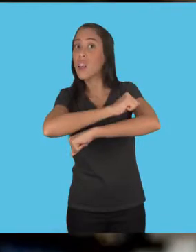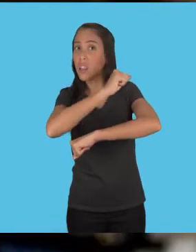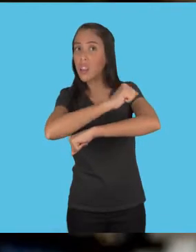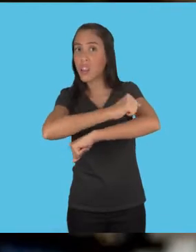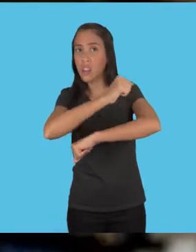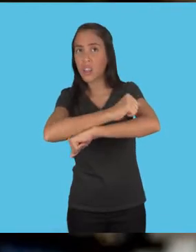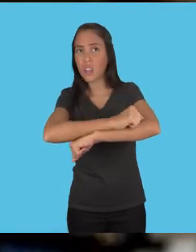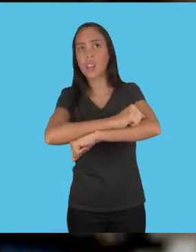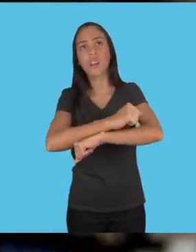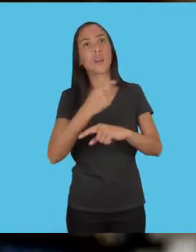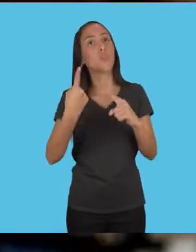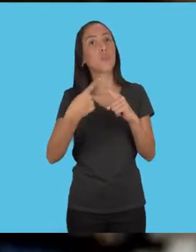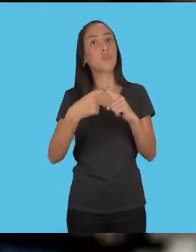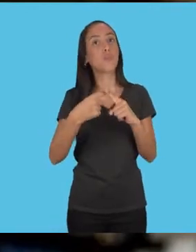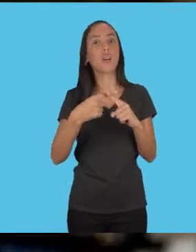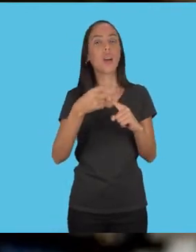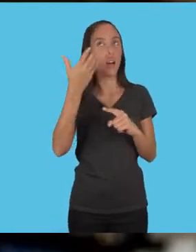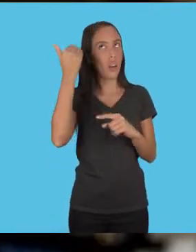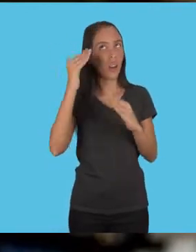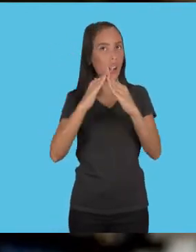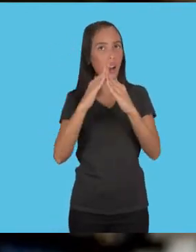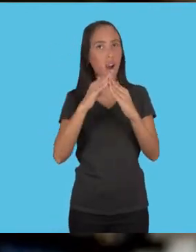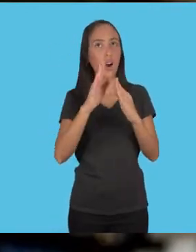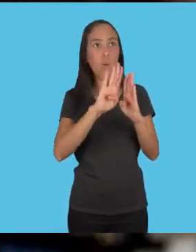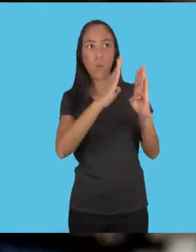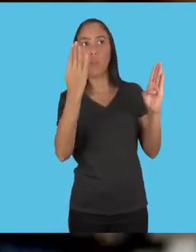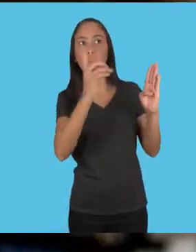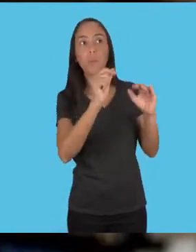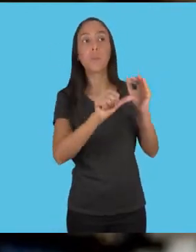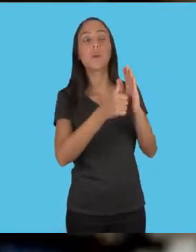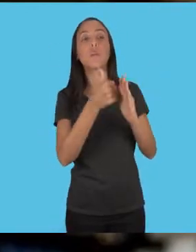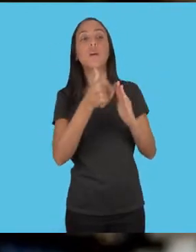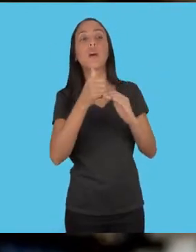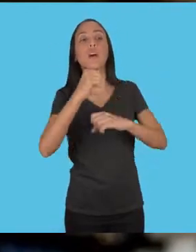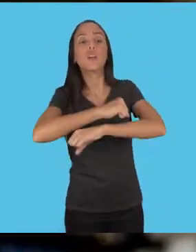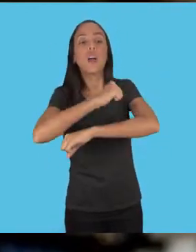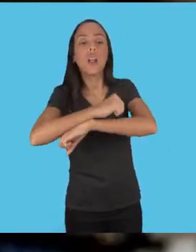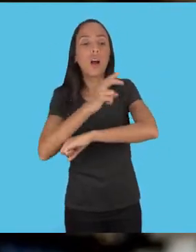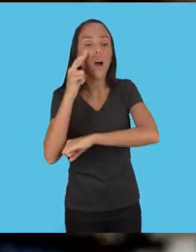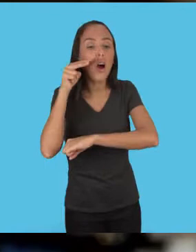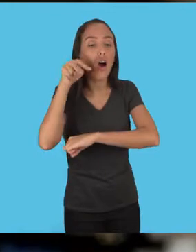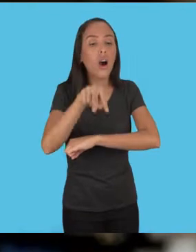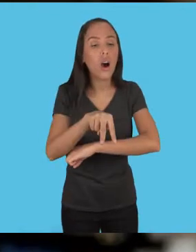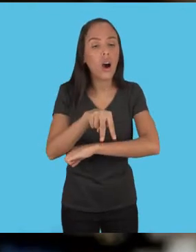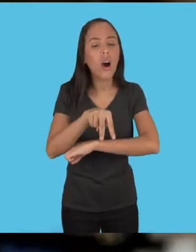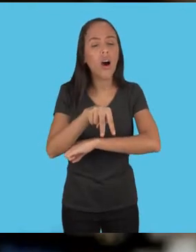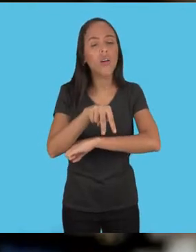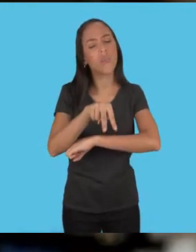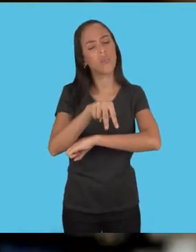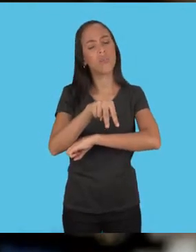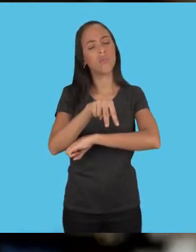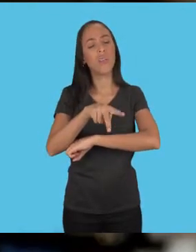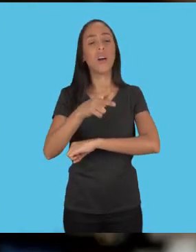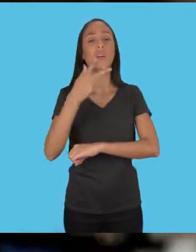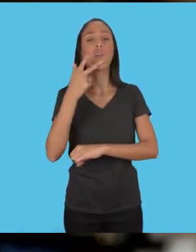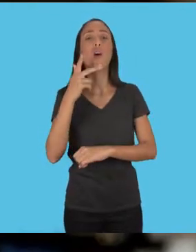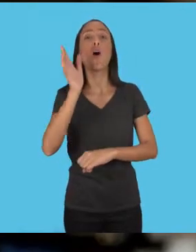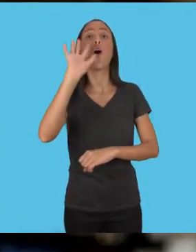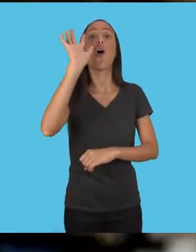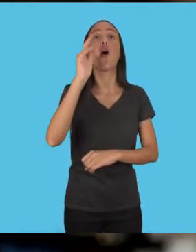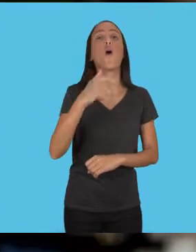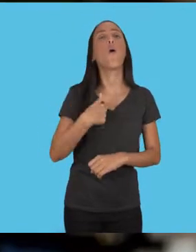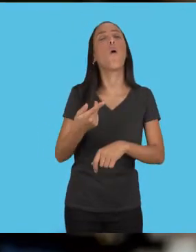atendi da janela de casa, que a gente não abriu o portão, a gente atendia lá de cima da janela. Aí disse assim: estou